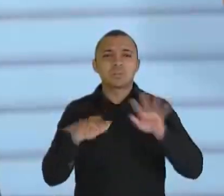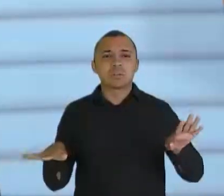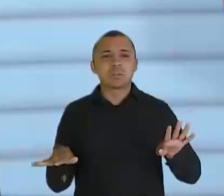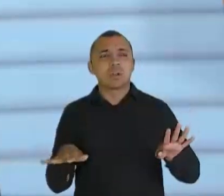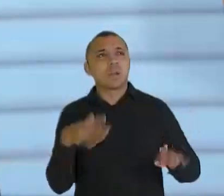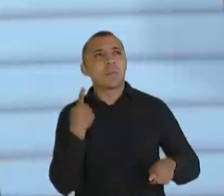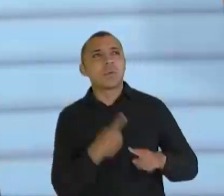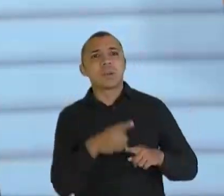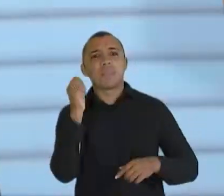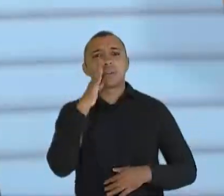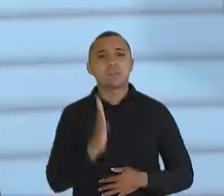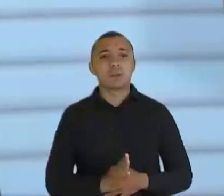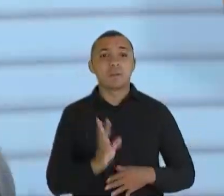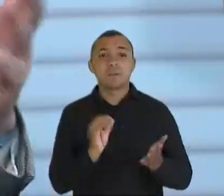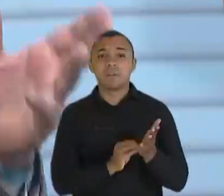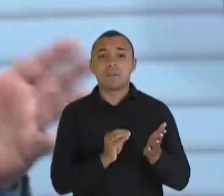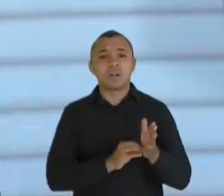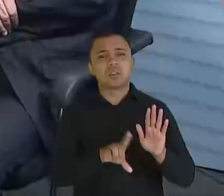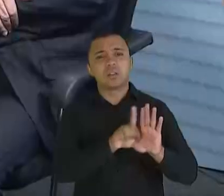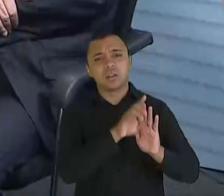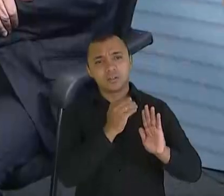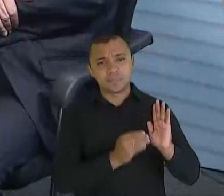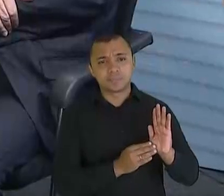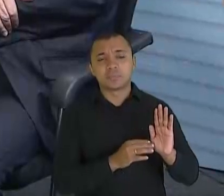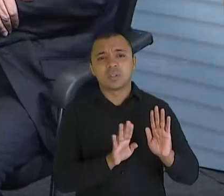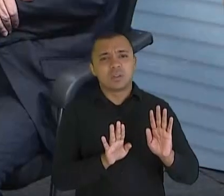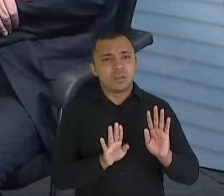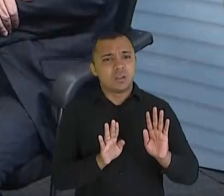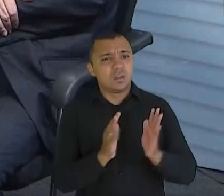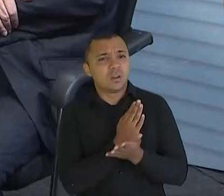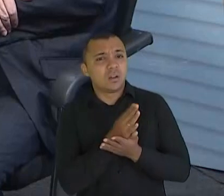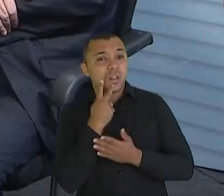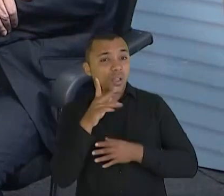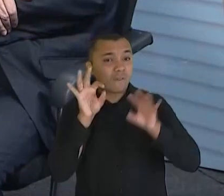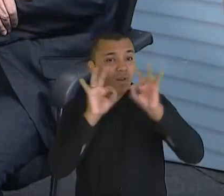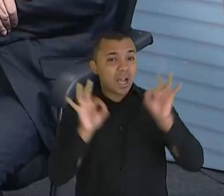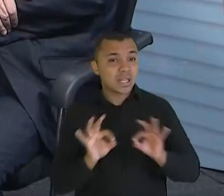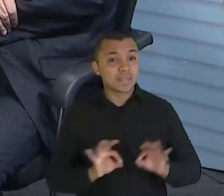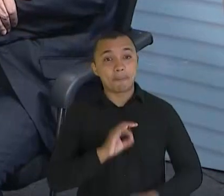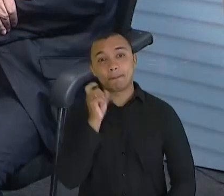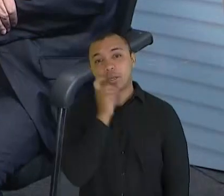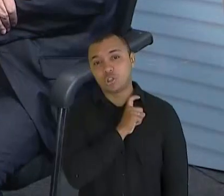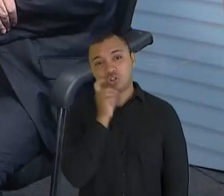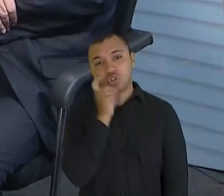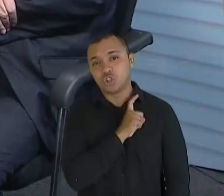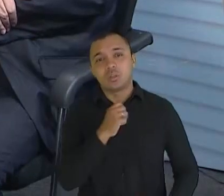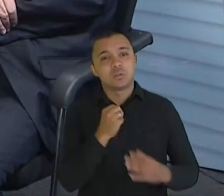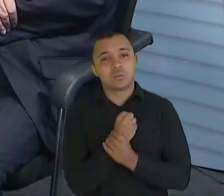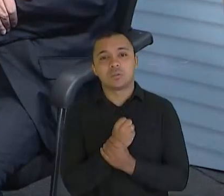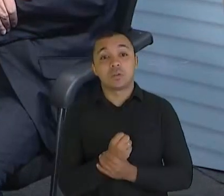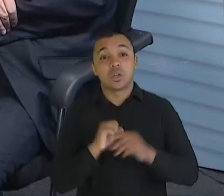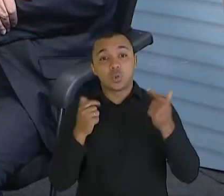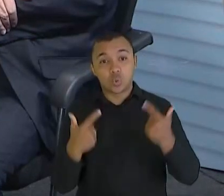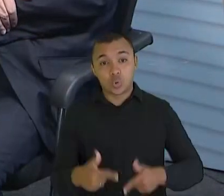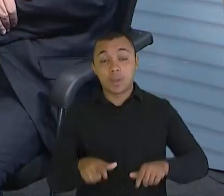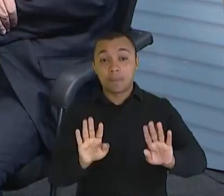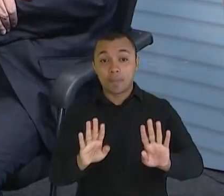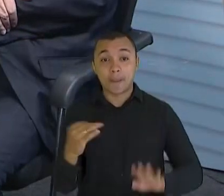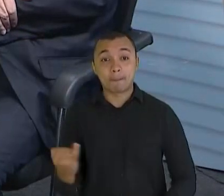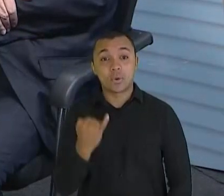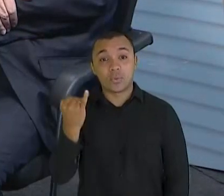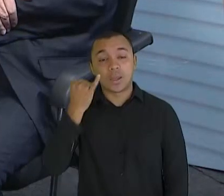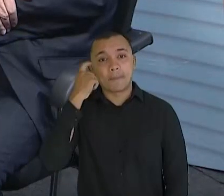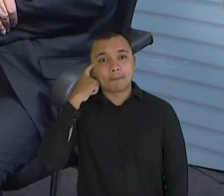lei ou falta de pena. São falaciosas, né? E tecnicamente não se sustentam, né? Então, é importante pensar que a